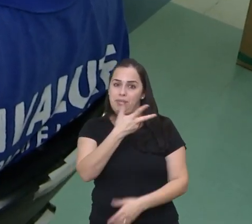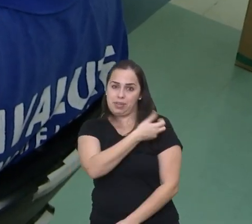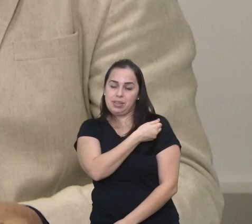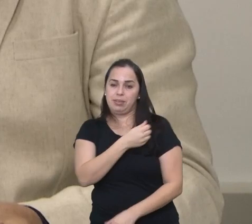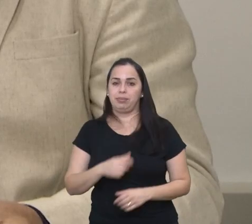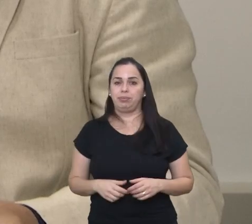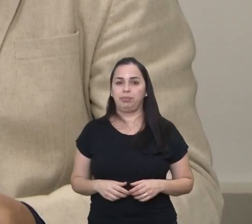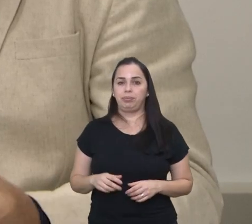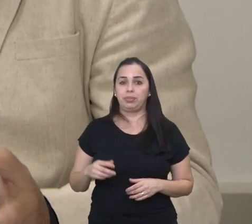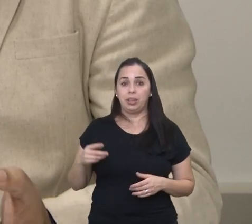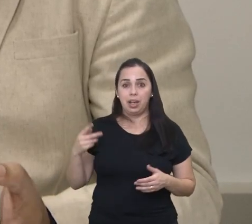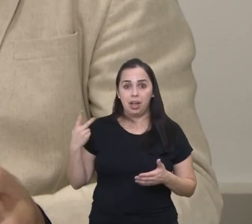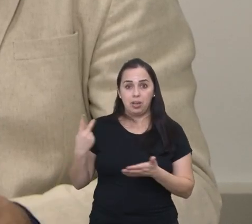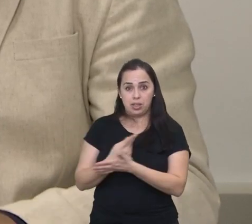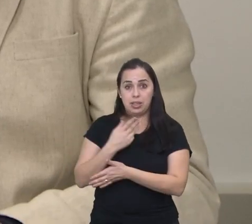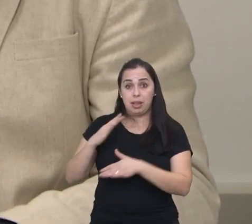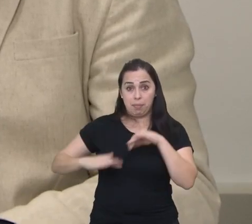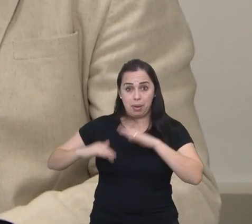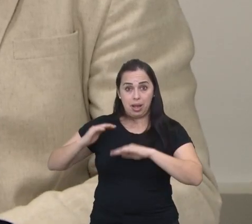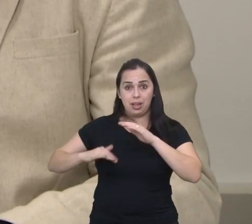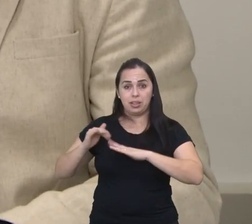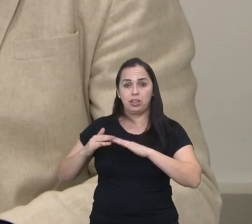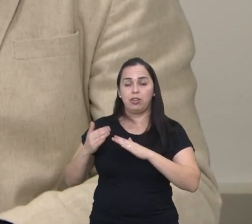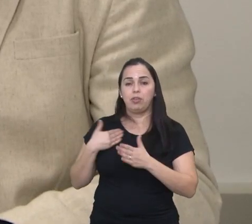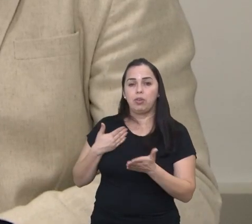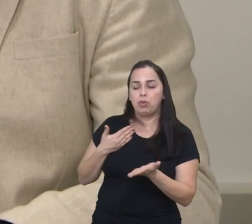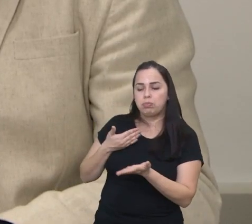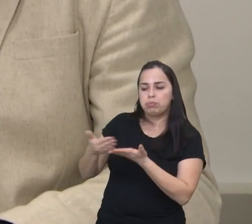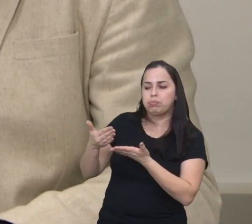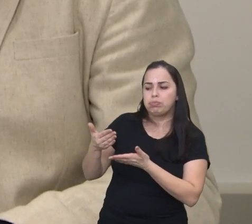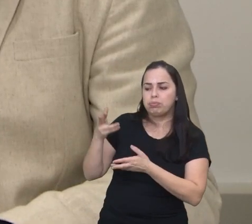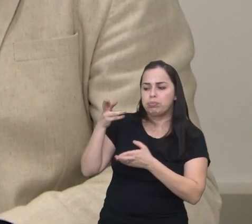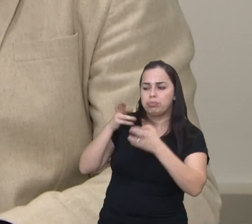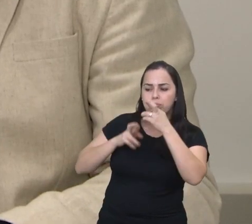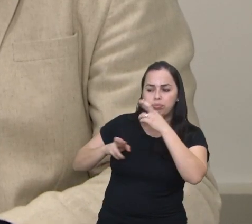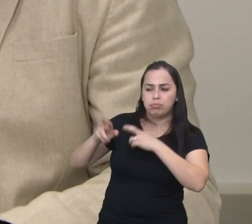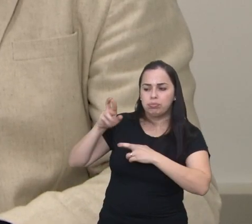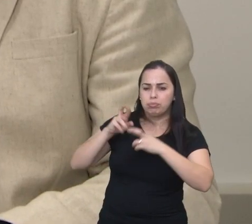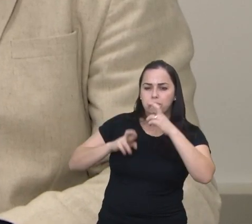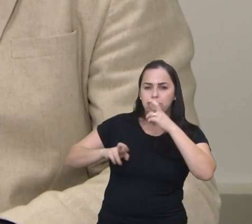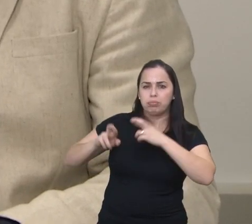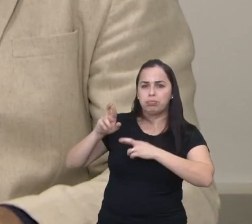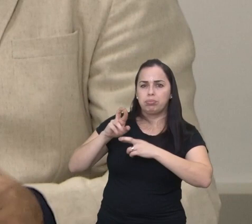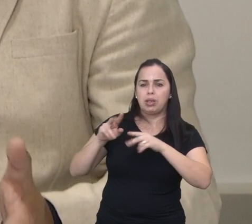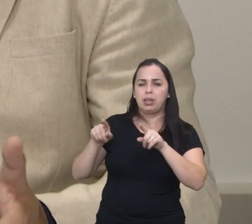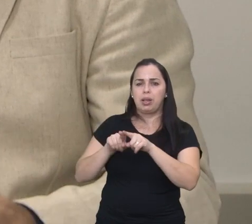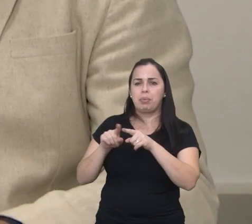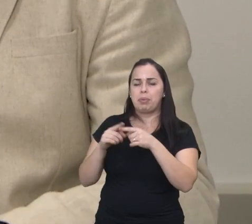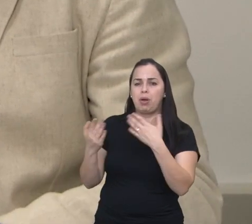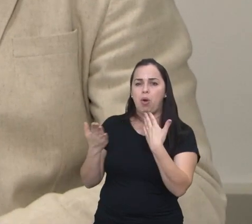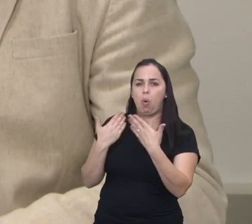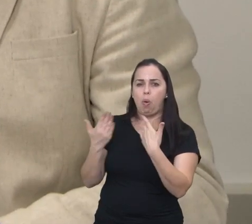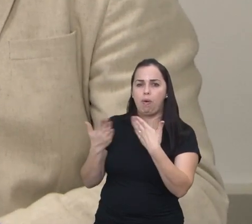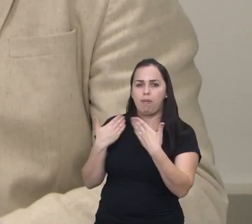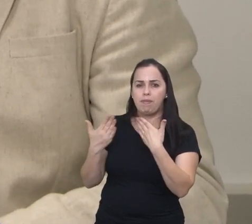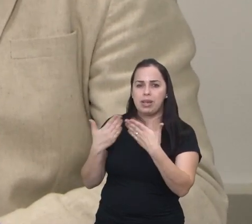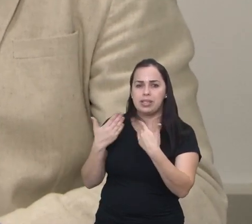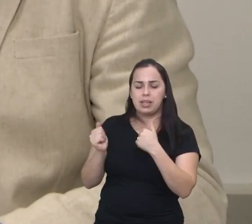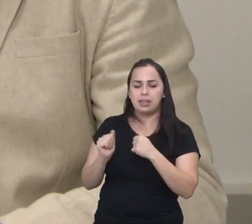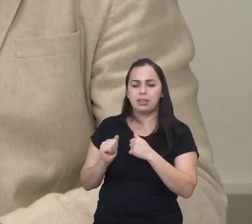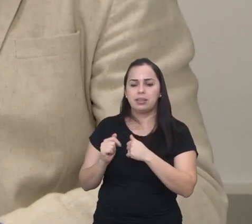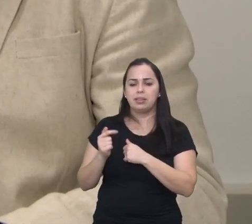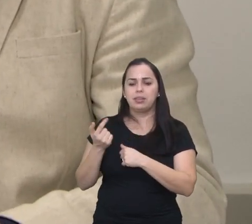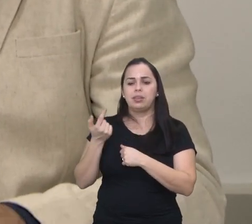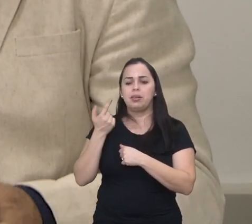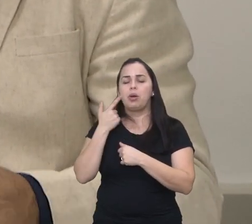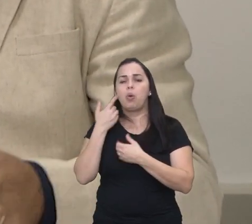vacinação. Acontecendo na prática, nós vamos entrar com o nosso papel de fiscalização e em conversa então com essas autoridades